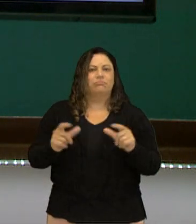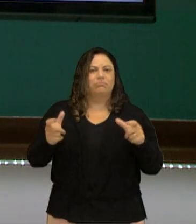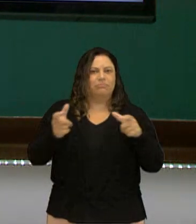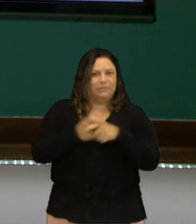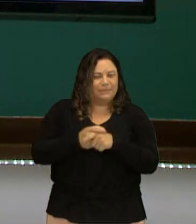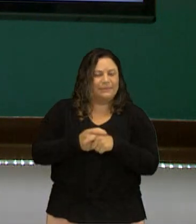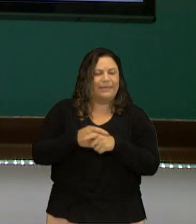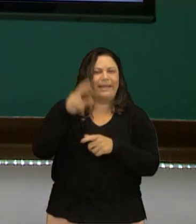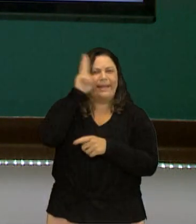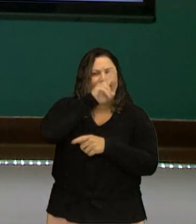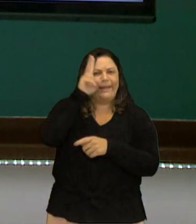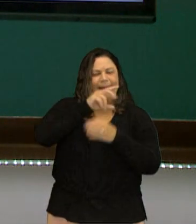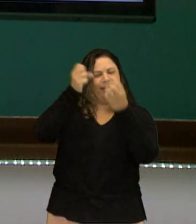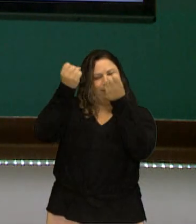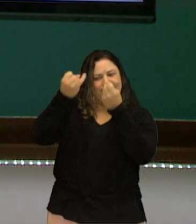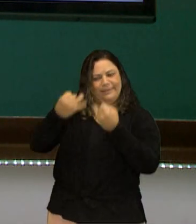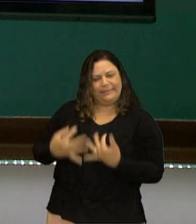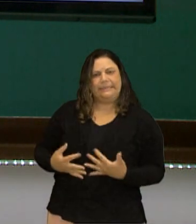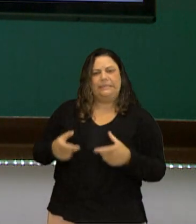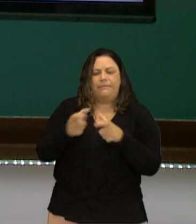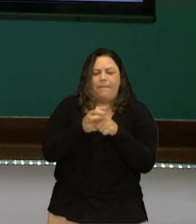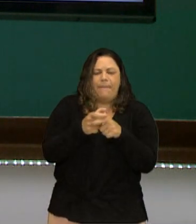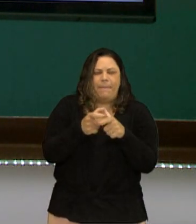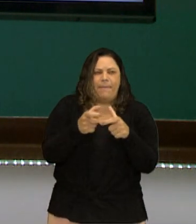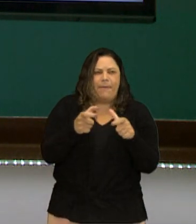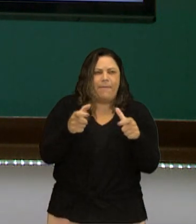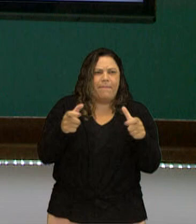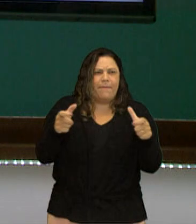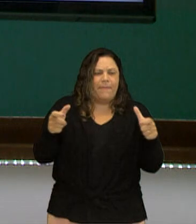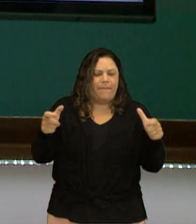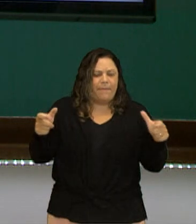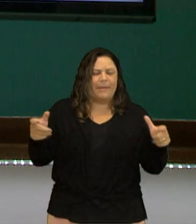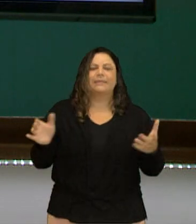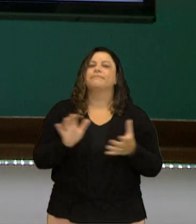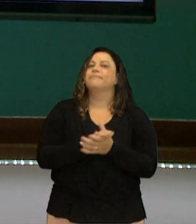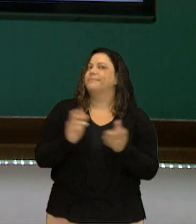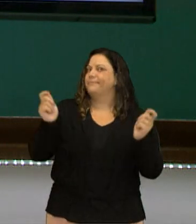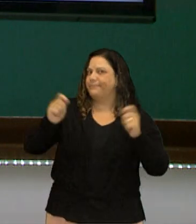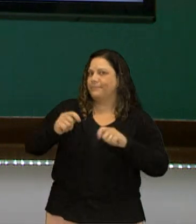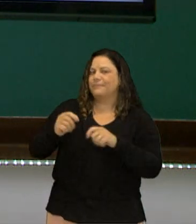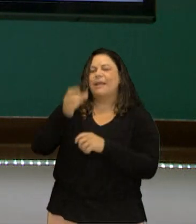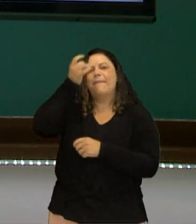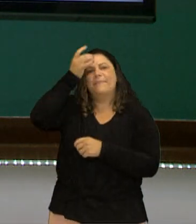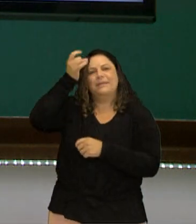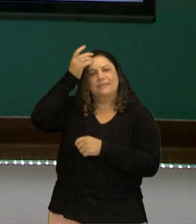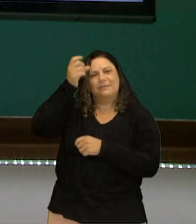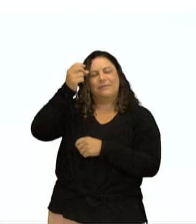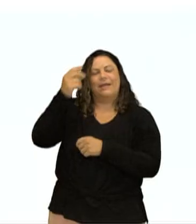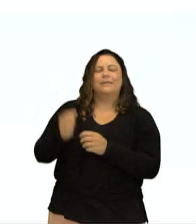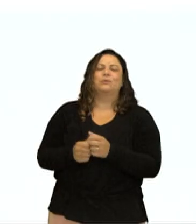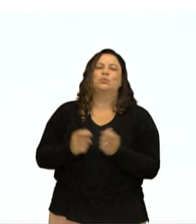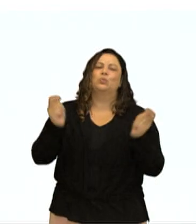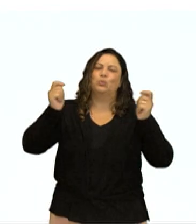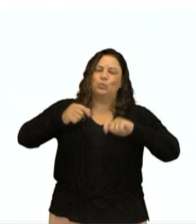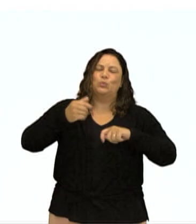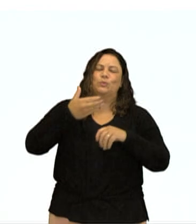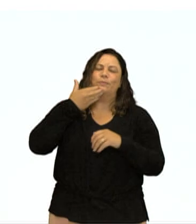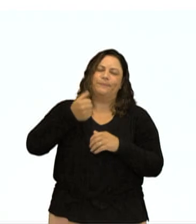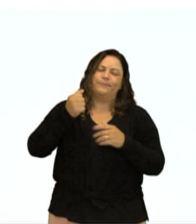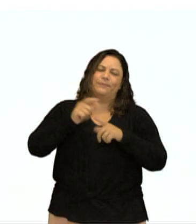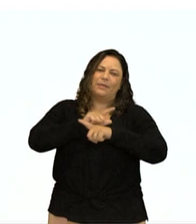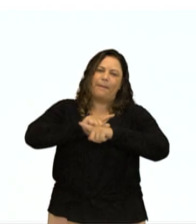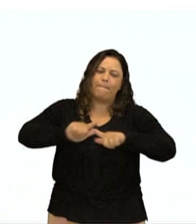Lembra que nós falamos da reprodução assexuada? Tornando mais fácil para a defesa do nosso organismo para que as